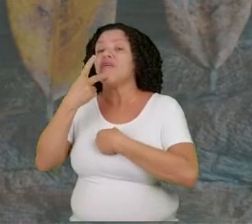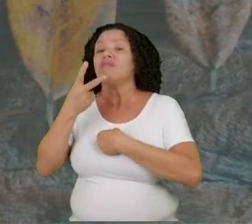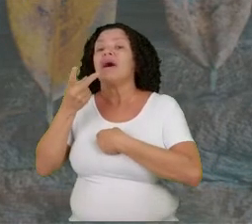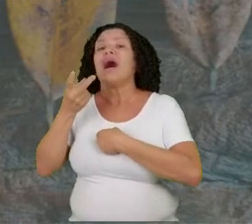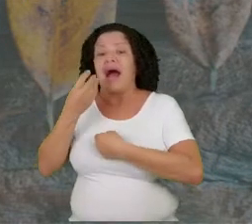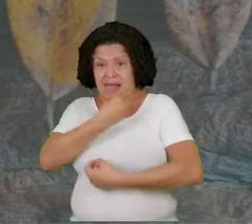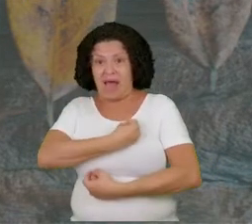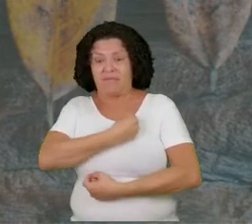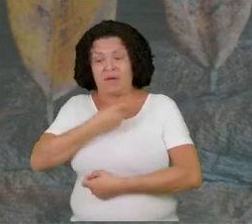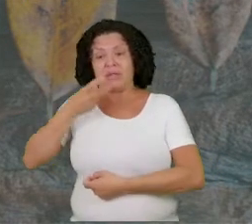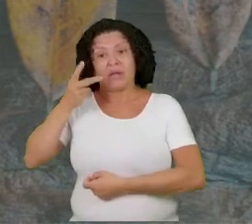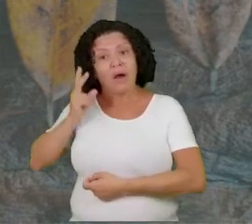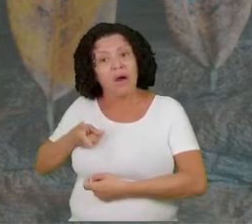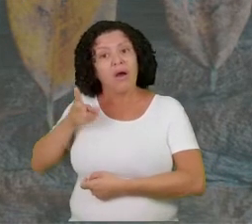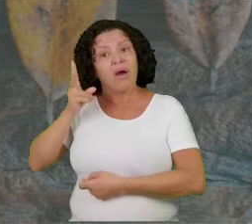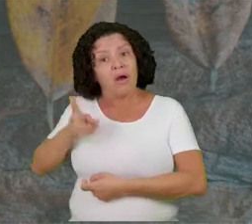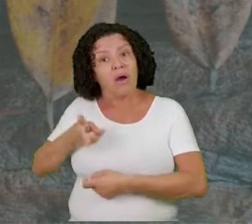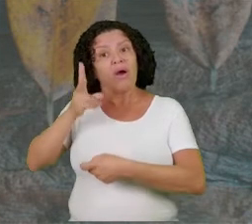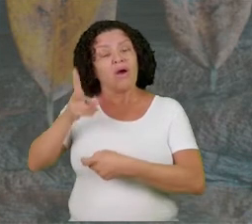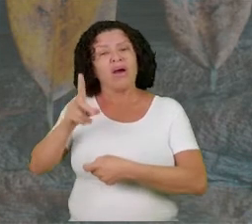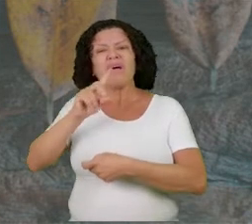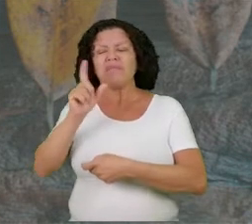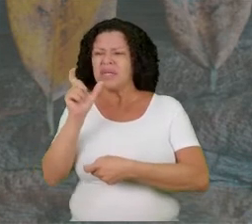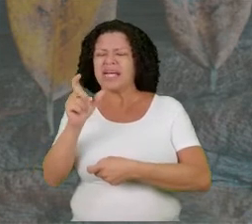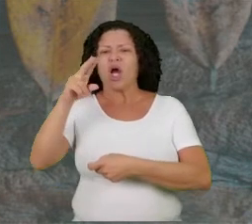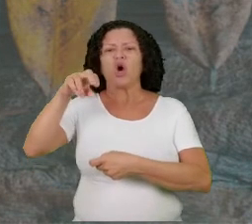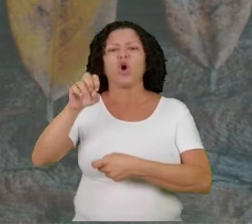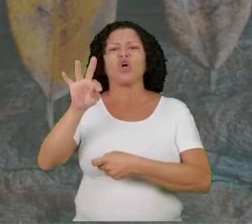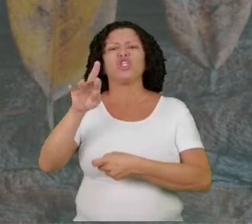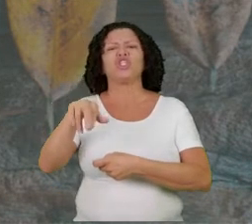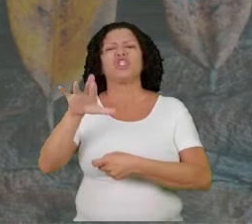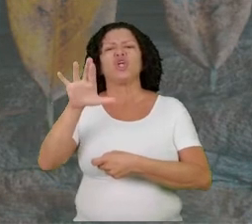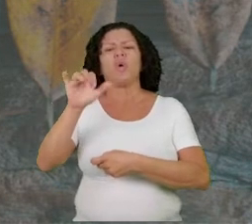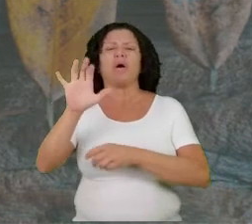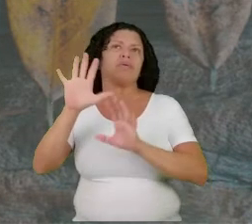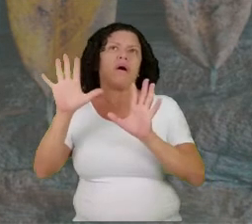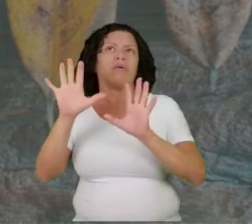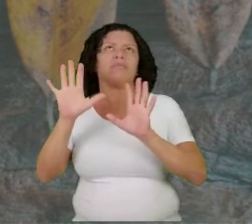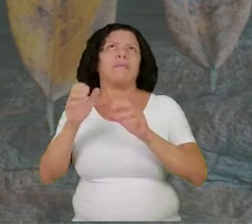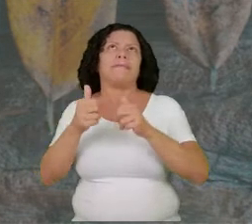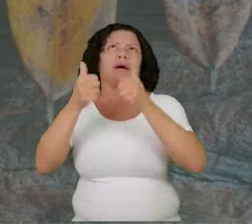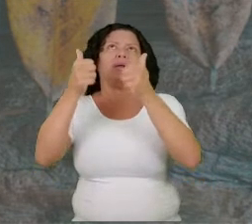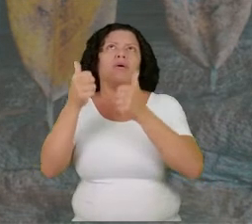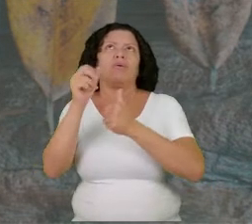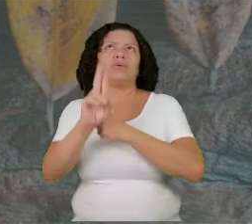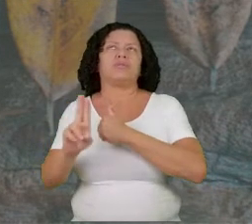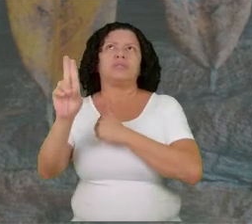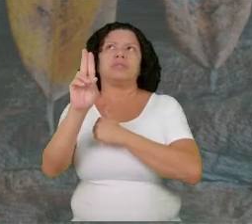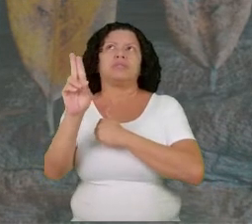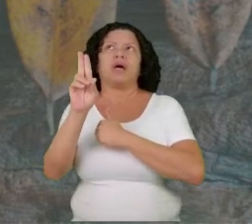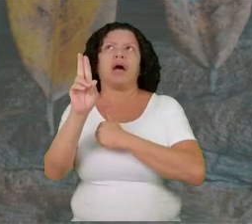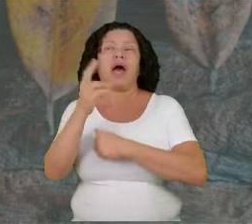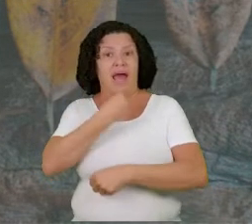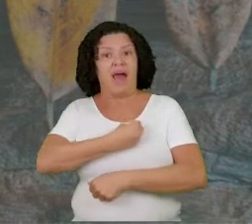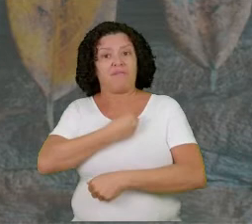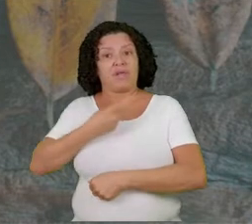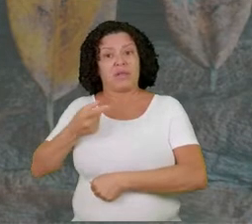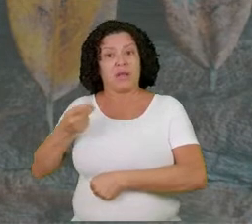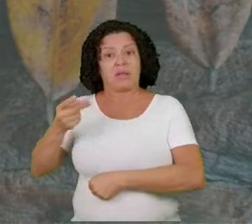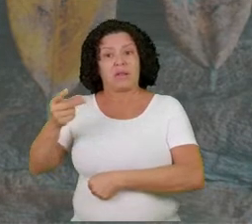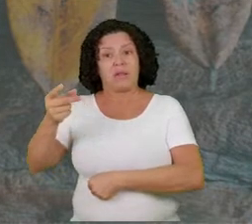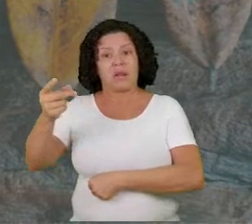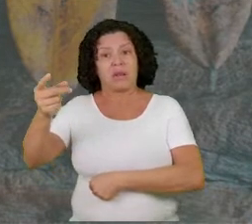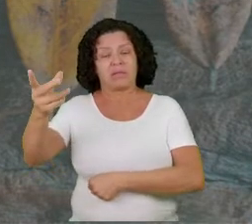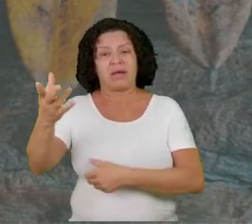E talvez não devêssemos nem utilizar continuidade, talvez devêssemos melhor empregar a vida eterna,